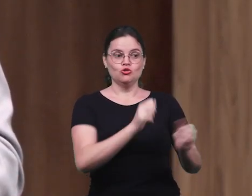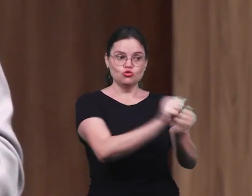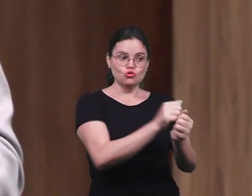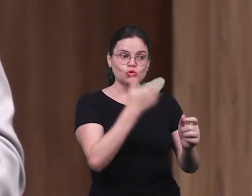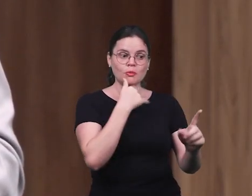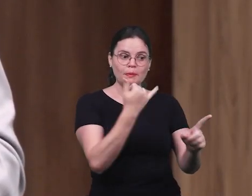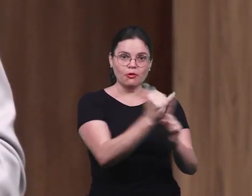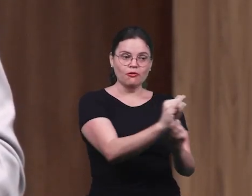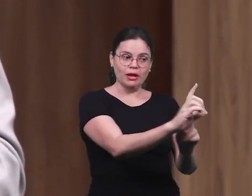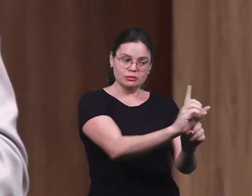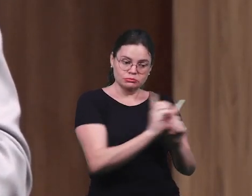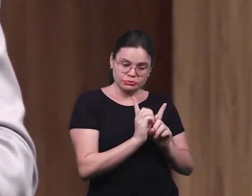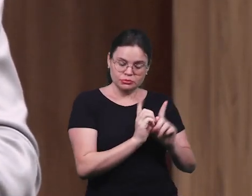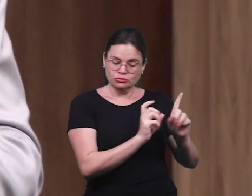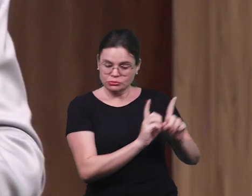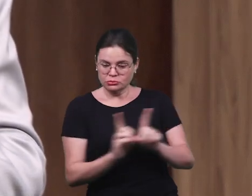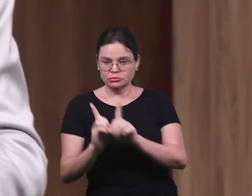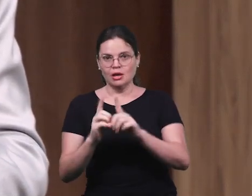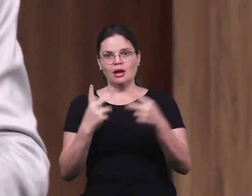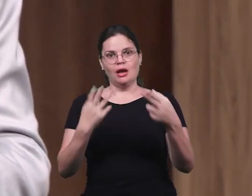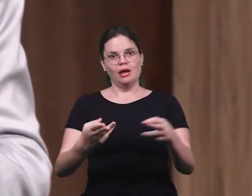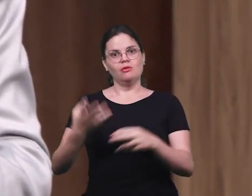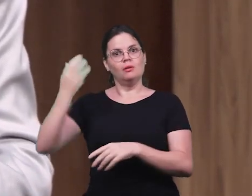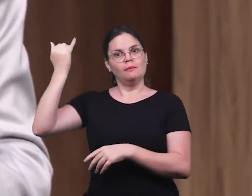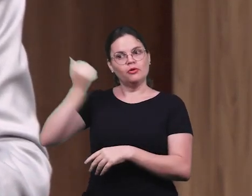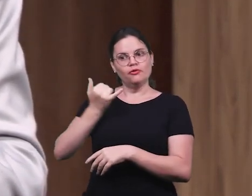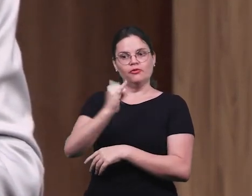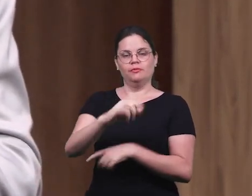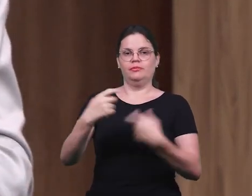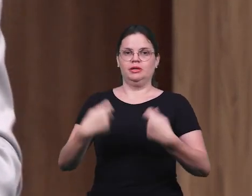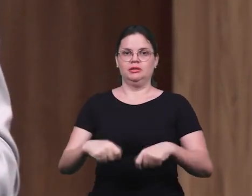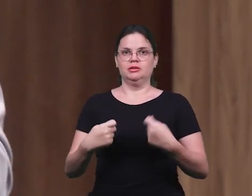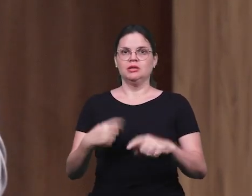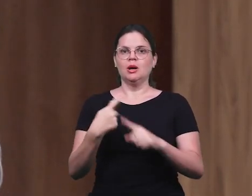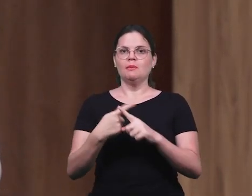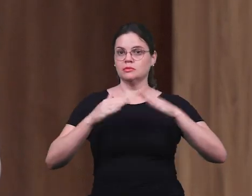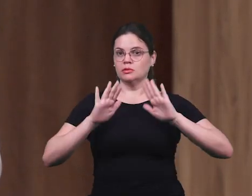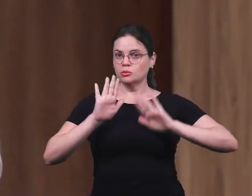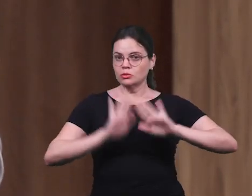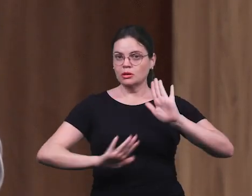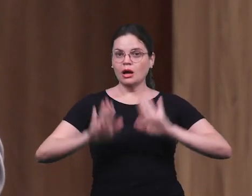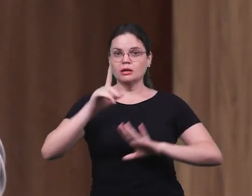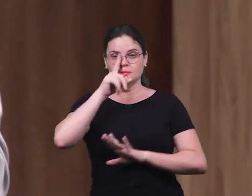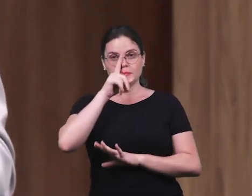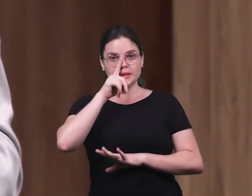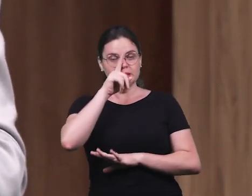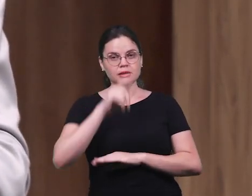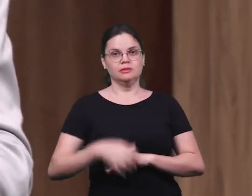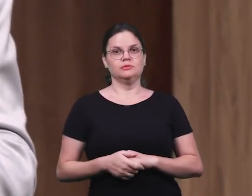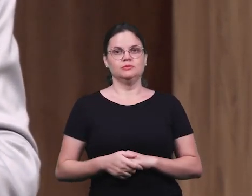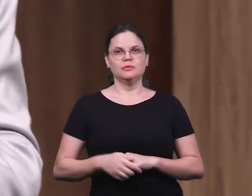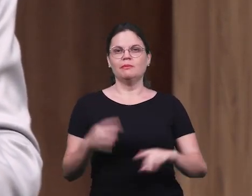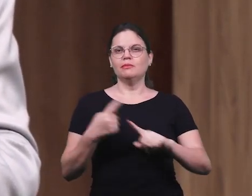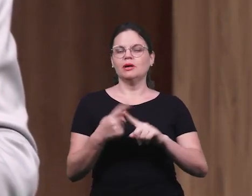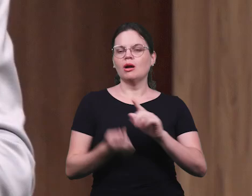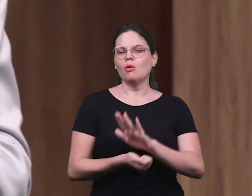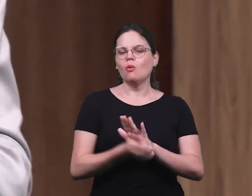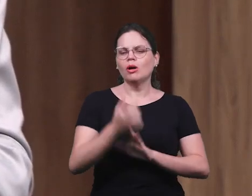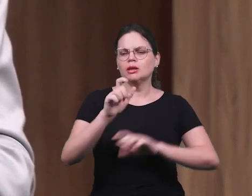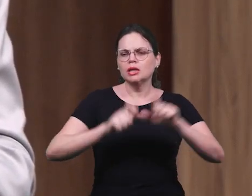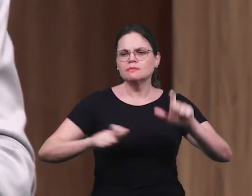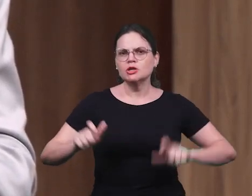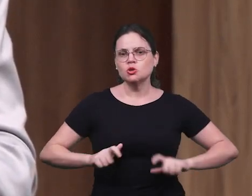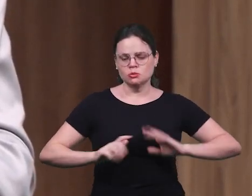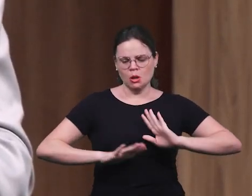prosperidade é um perigo. A prosperidade, ela é perigosa. Porque quantas pessoas